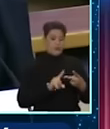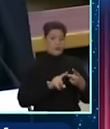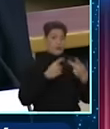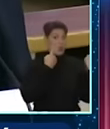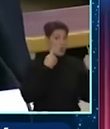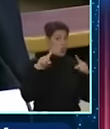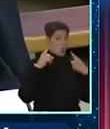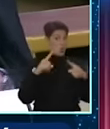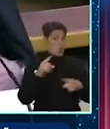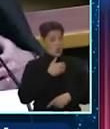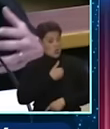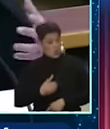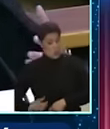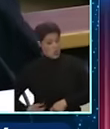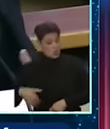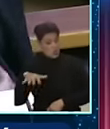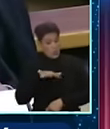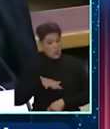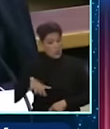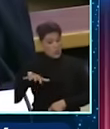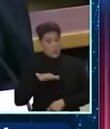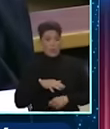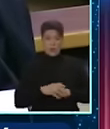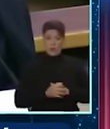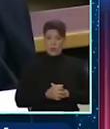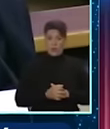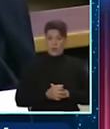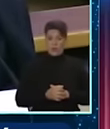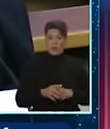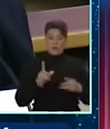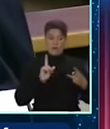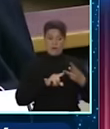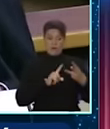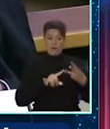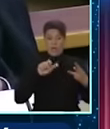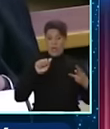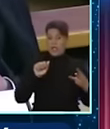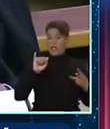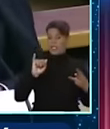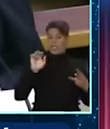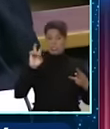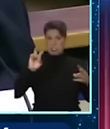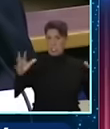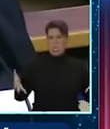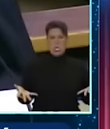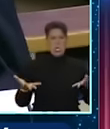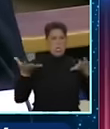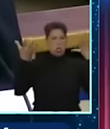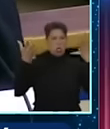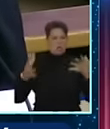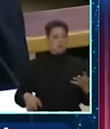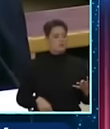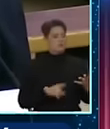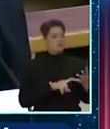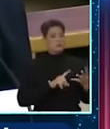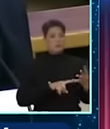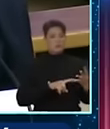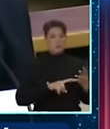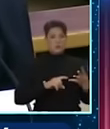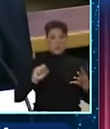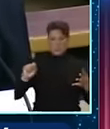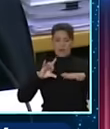que eu peço aqui a atenção de vocês brasileiros chama-se PSD que é o partido que mais